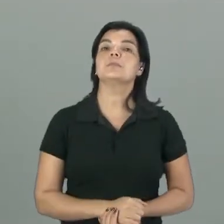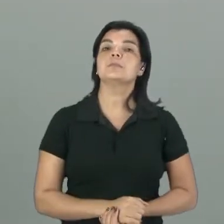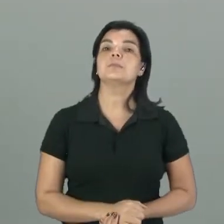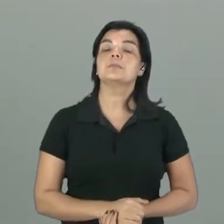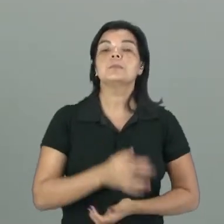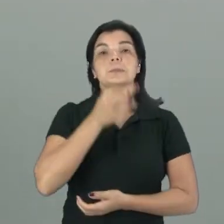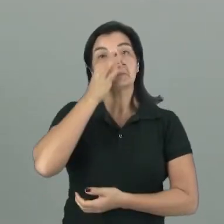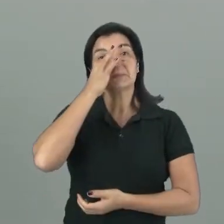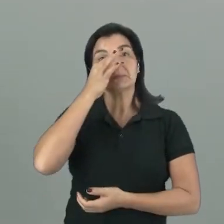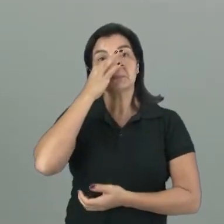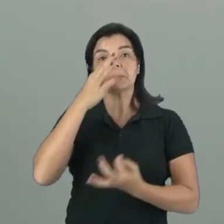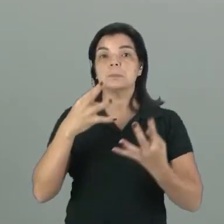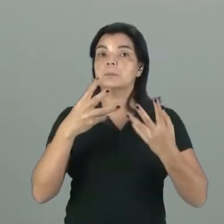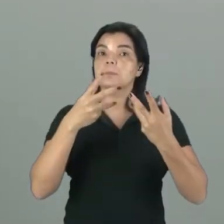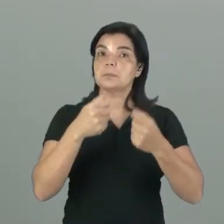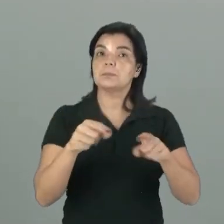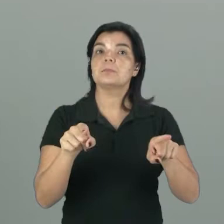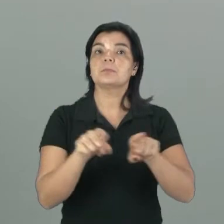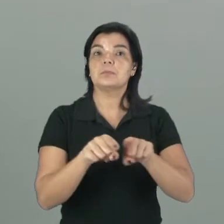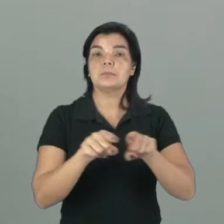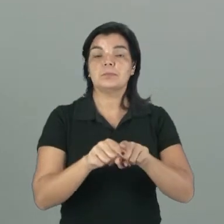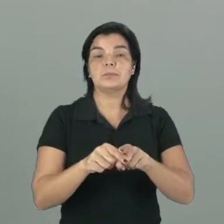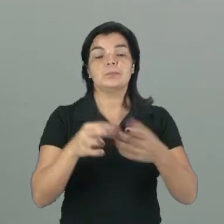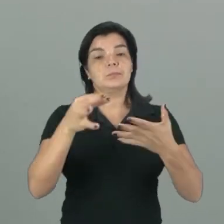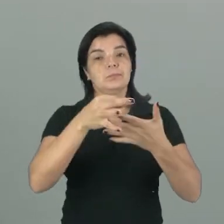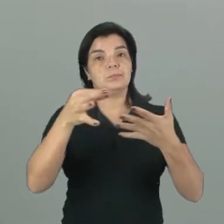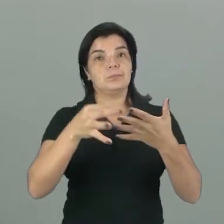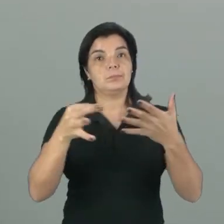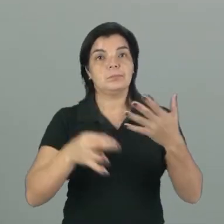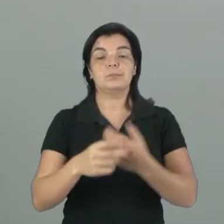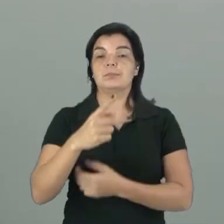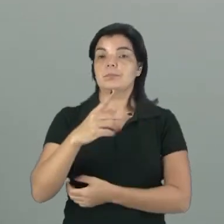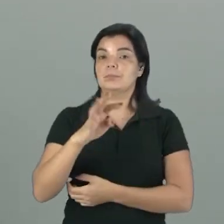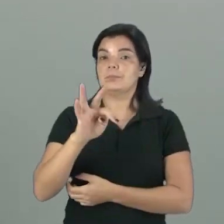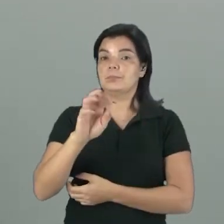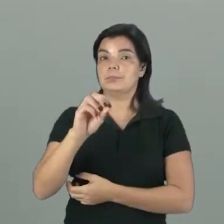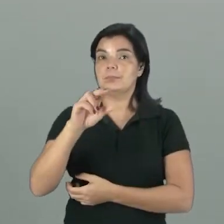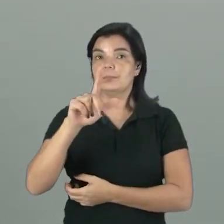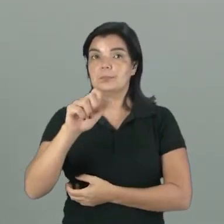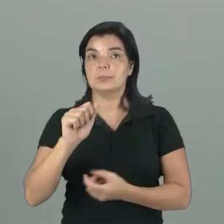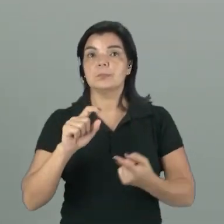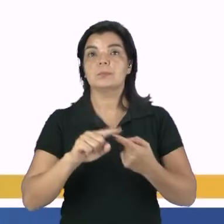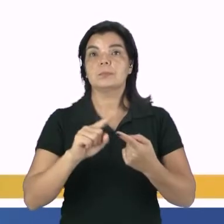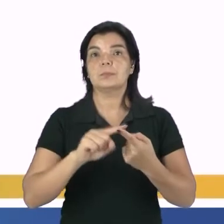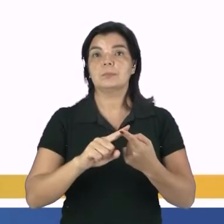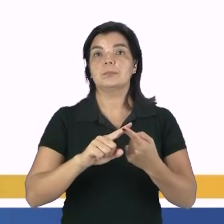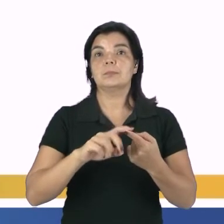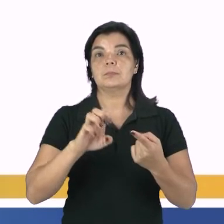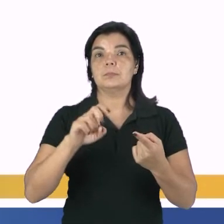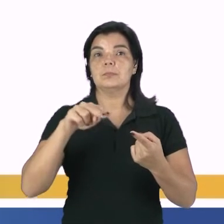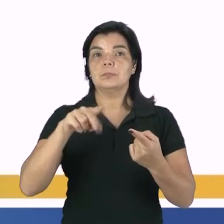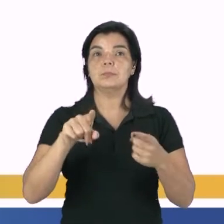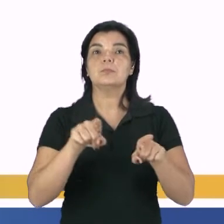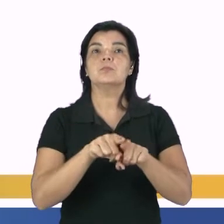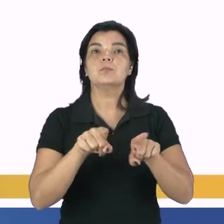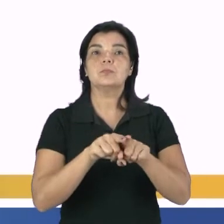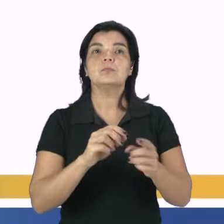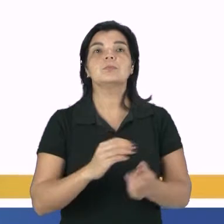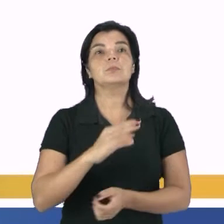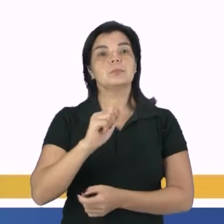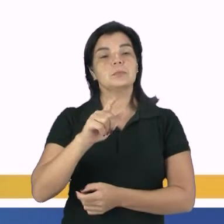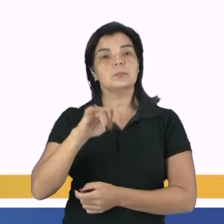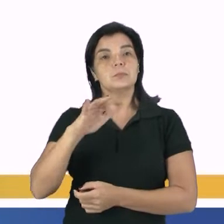flor completa da angiosperma, ela vai ter as seguintes partes. Vai ter o que a gente chama de pedúnculo, receptáculo,